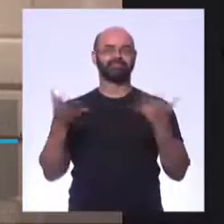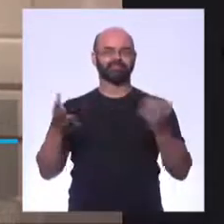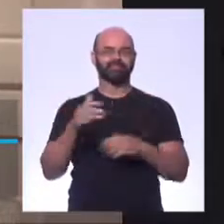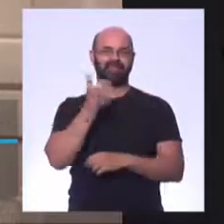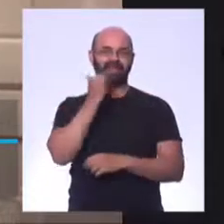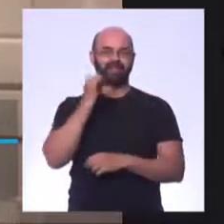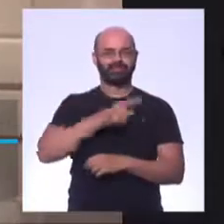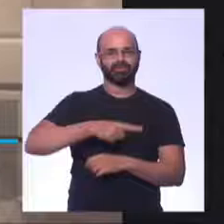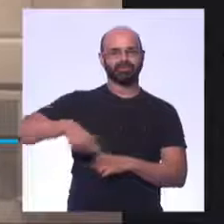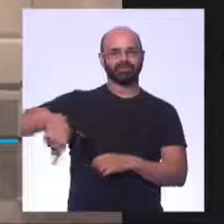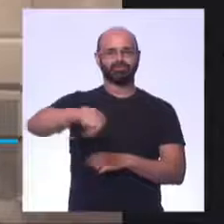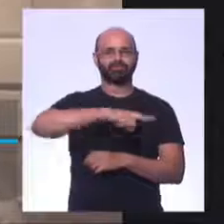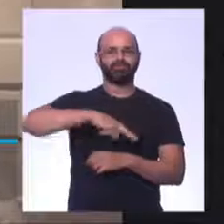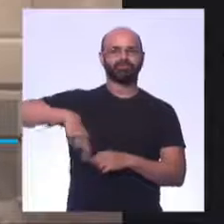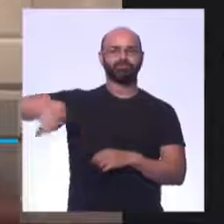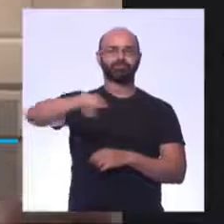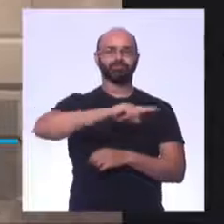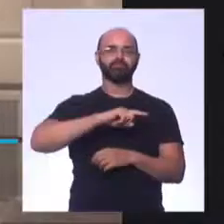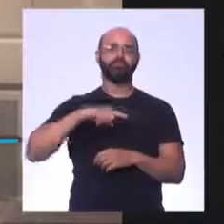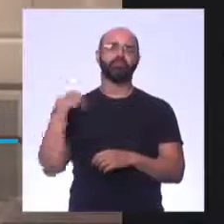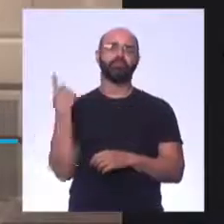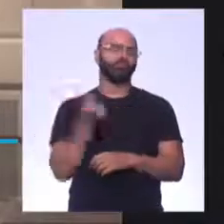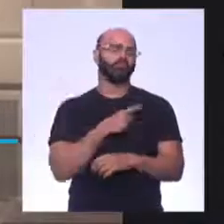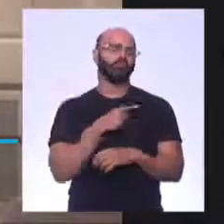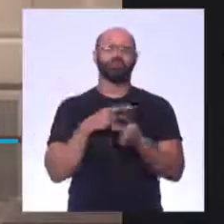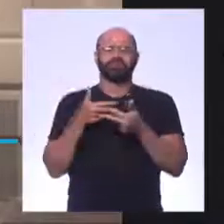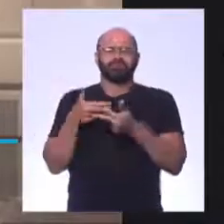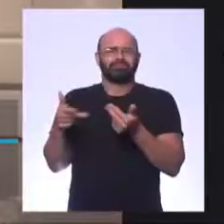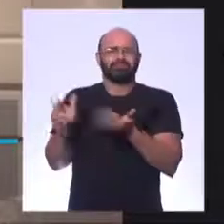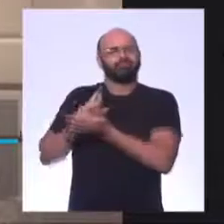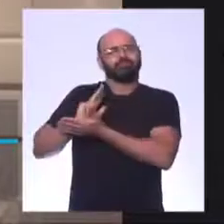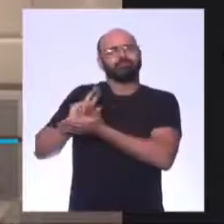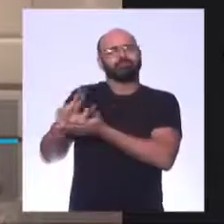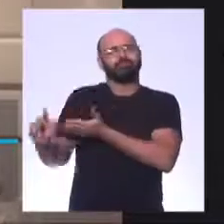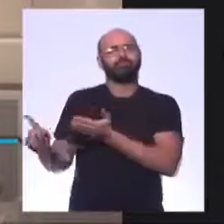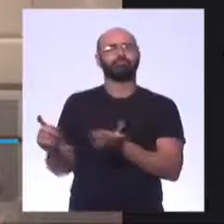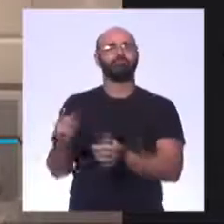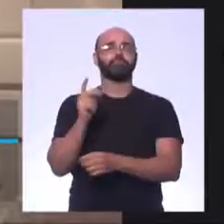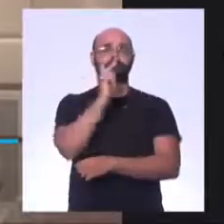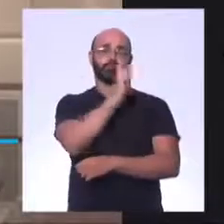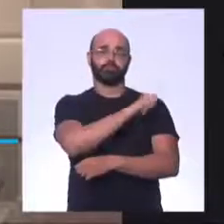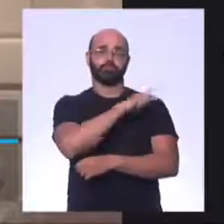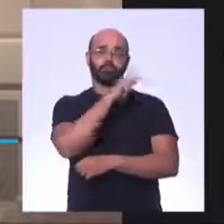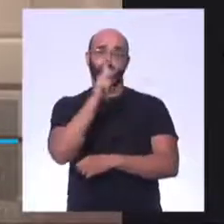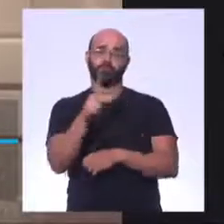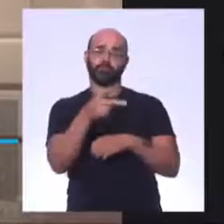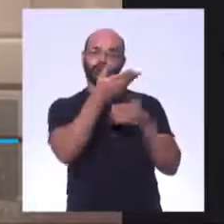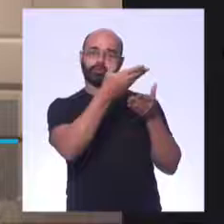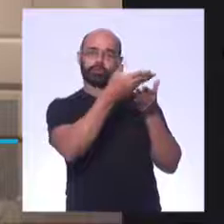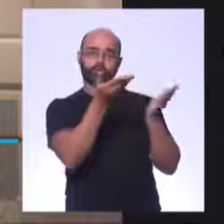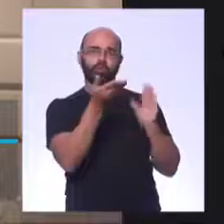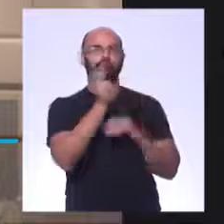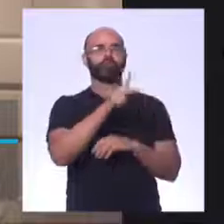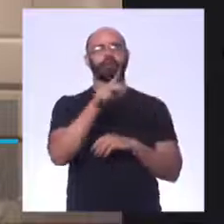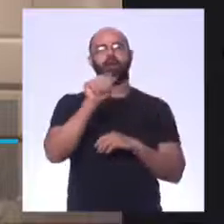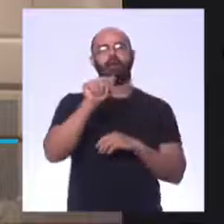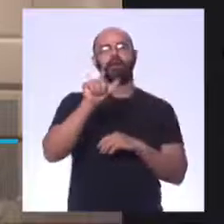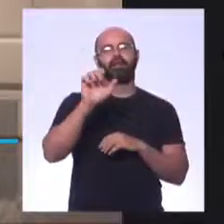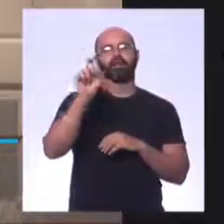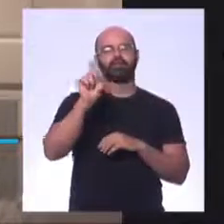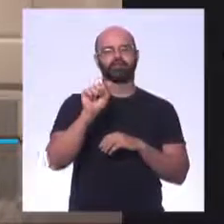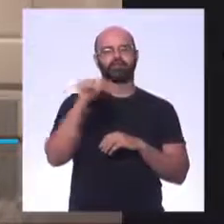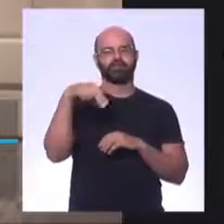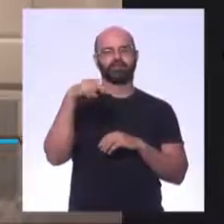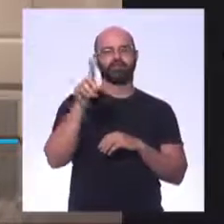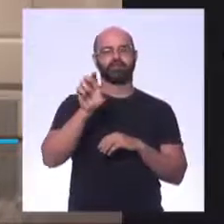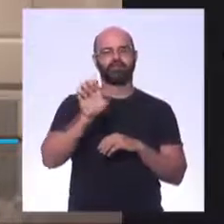elétrico, a gente pode criar diversos objetos que os nossos professores, professor Alexandre, professor